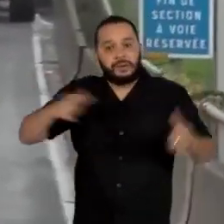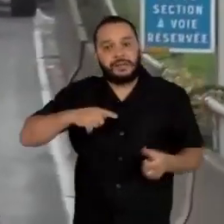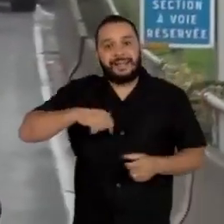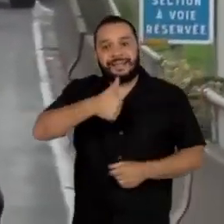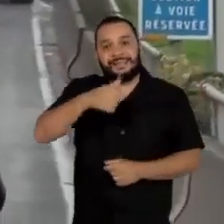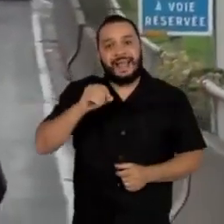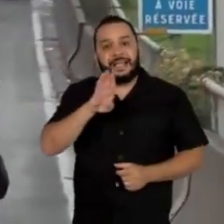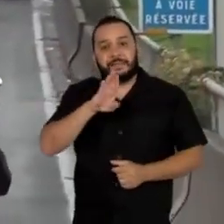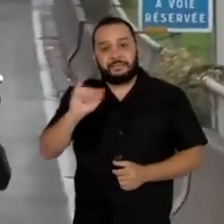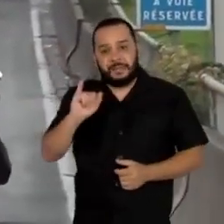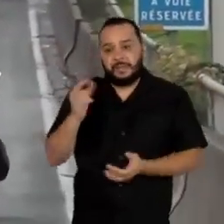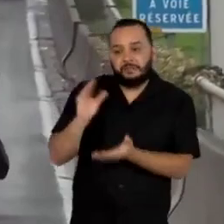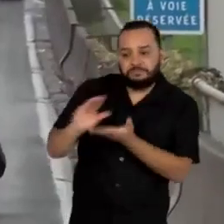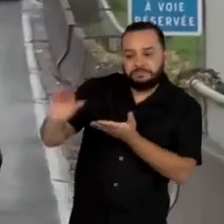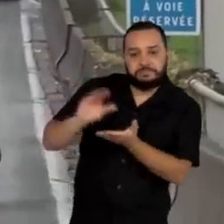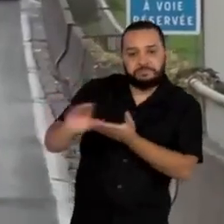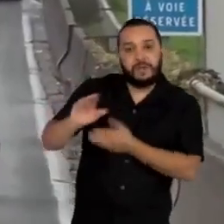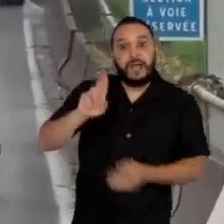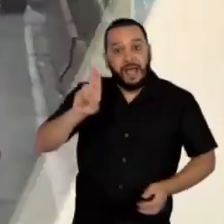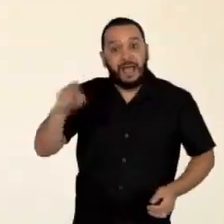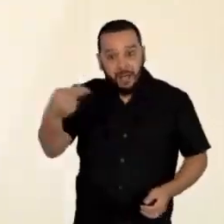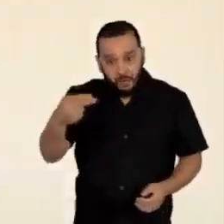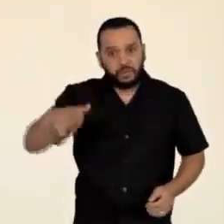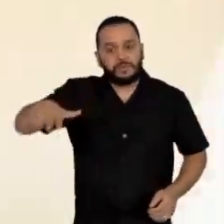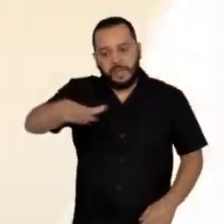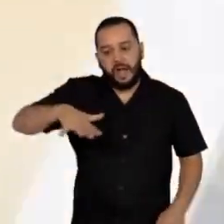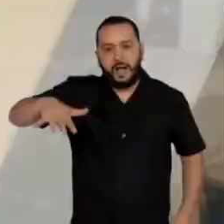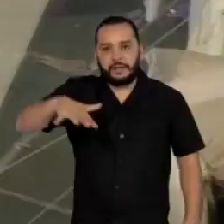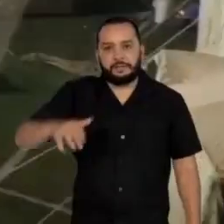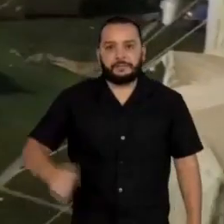euros em subsídios para o setor.